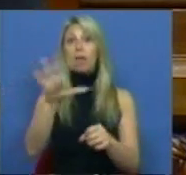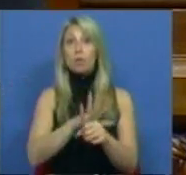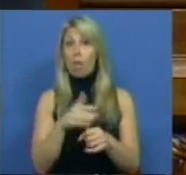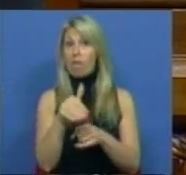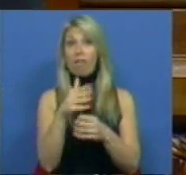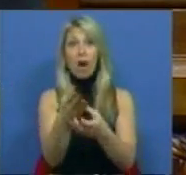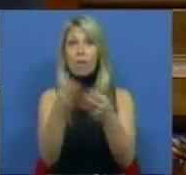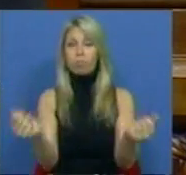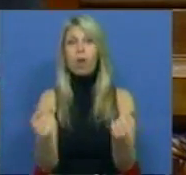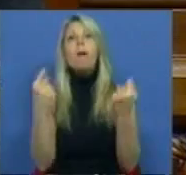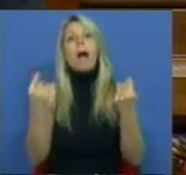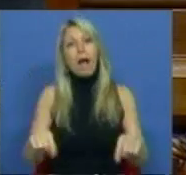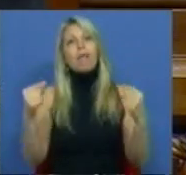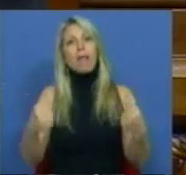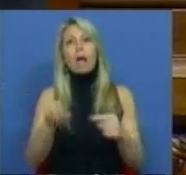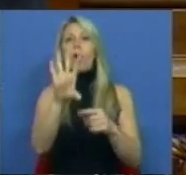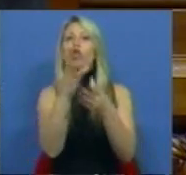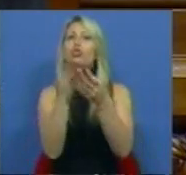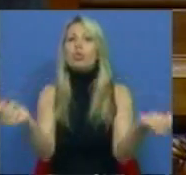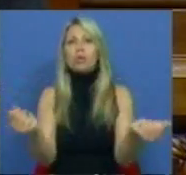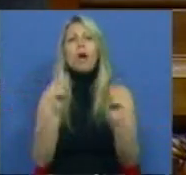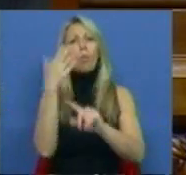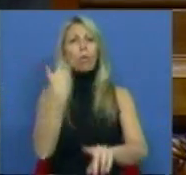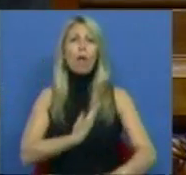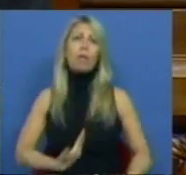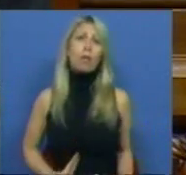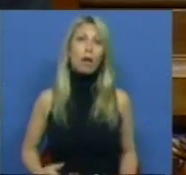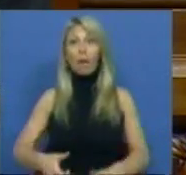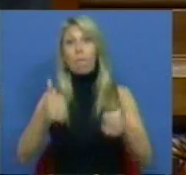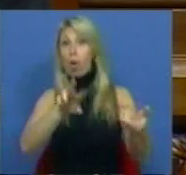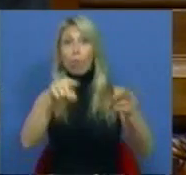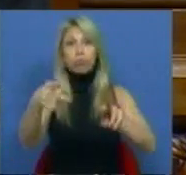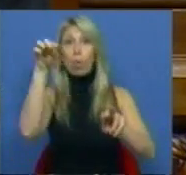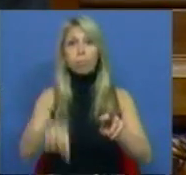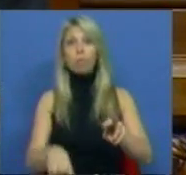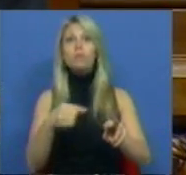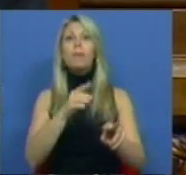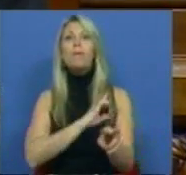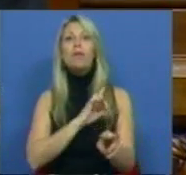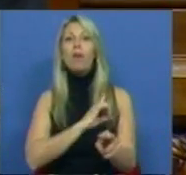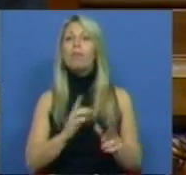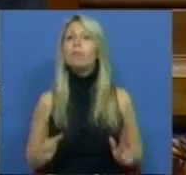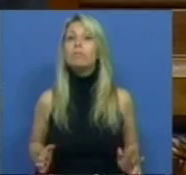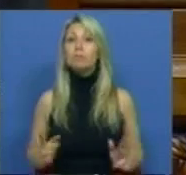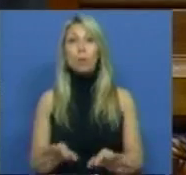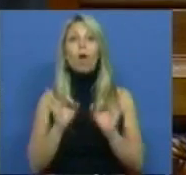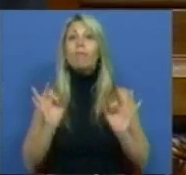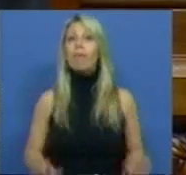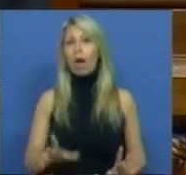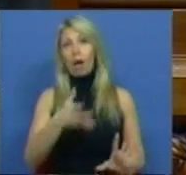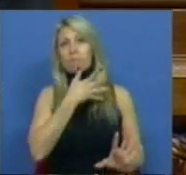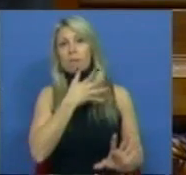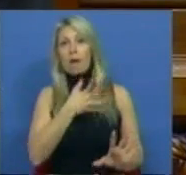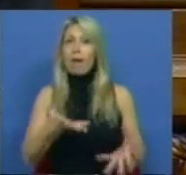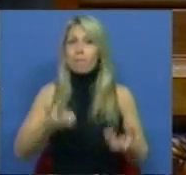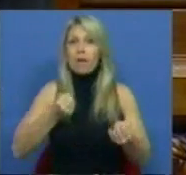tem uma receita e uma receita muito antiga. A privatização do Serviço Nacional de Saúde, como deseja Pedro Passos